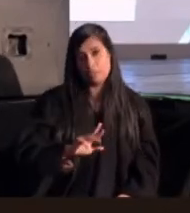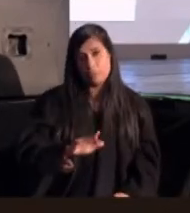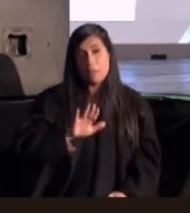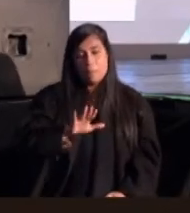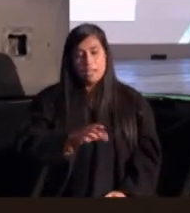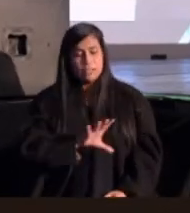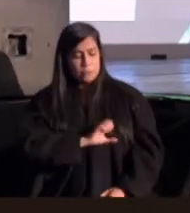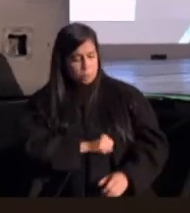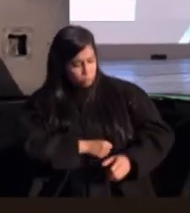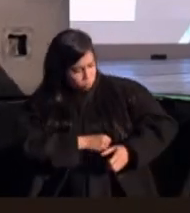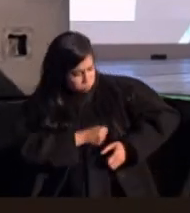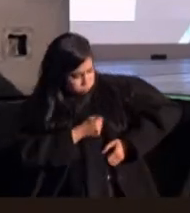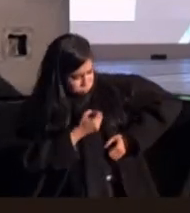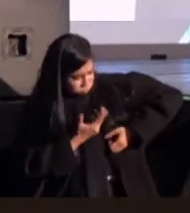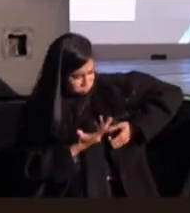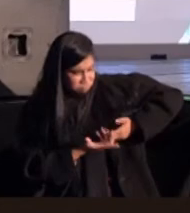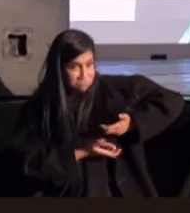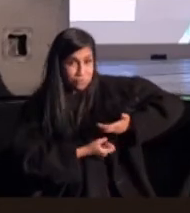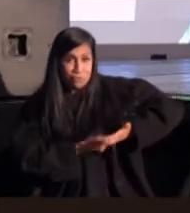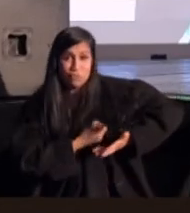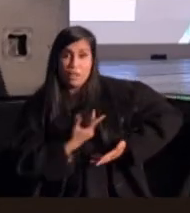como um alimento do nosso cotidiano.